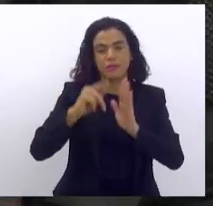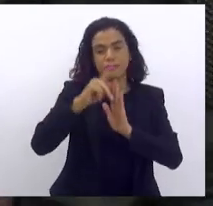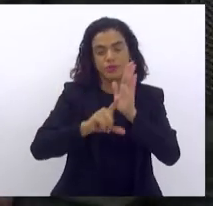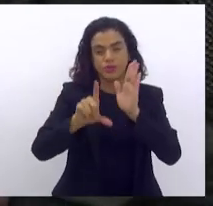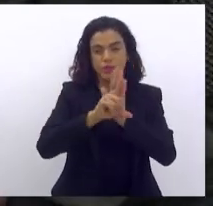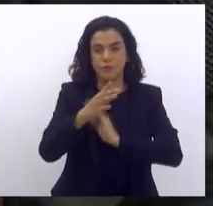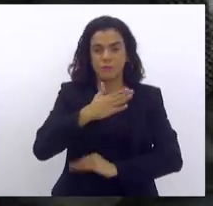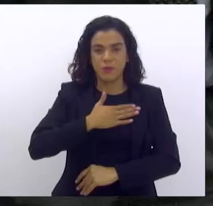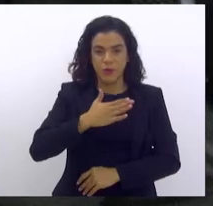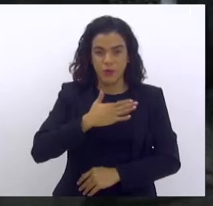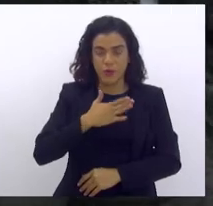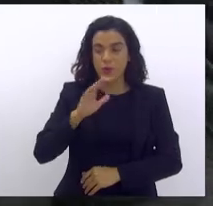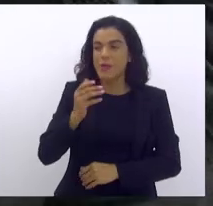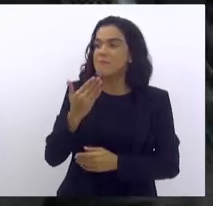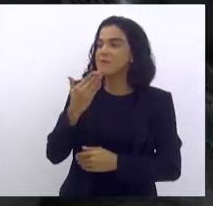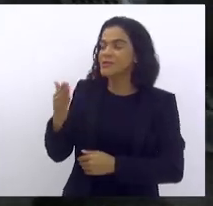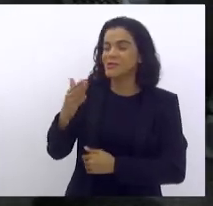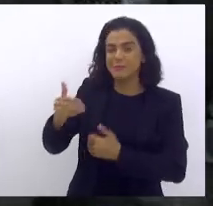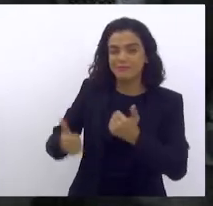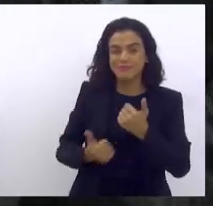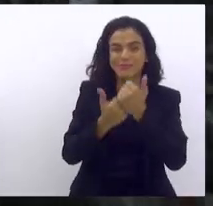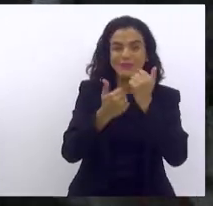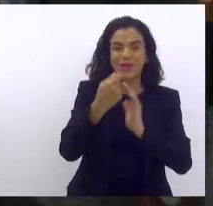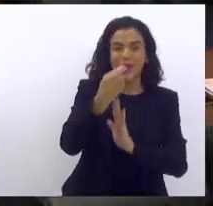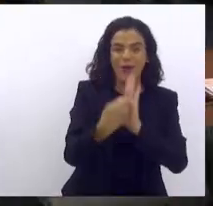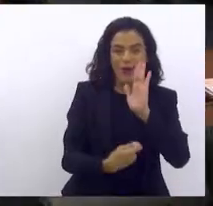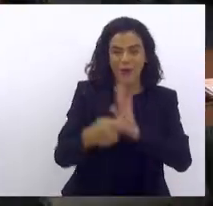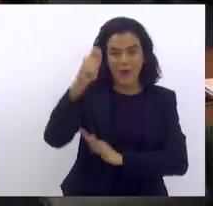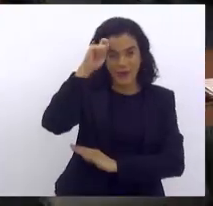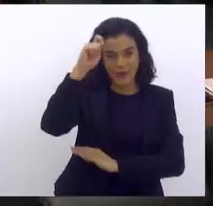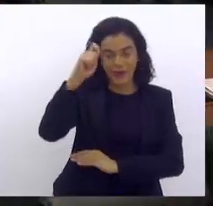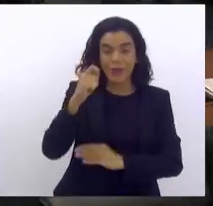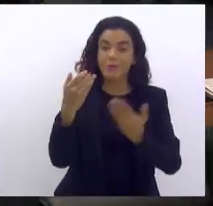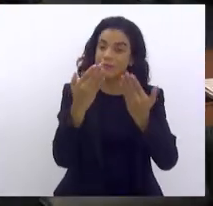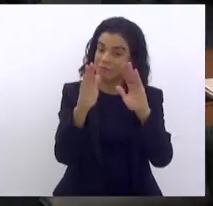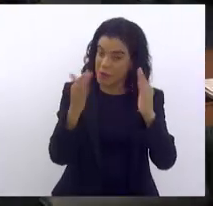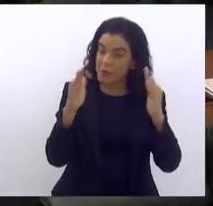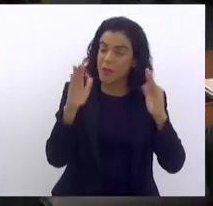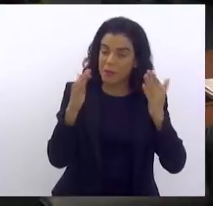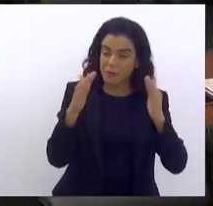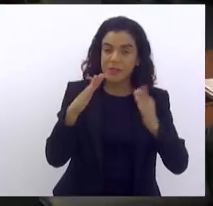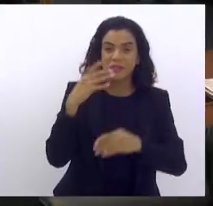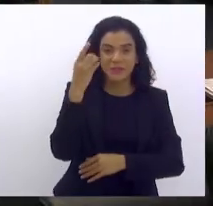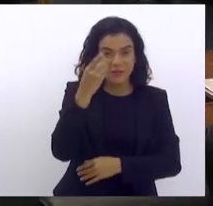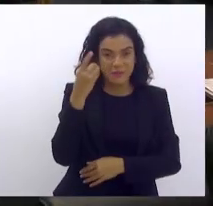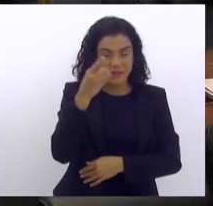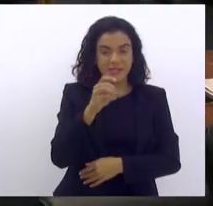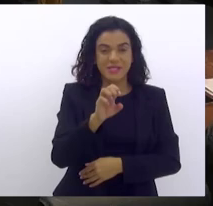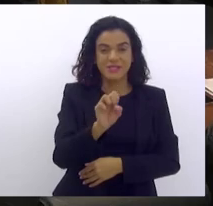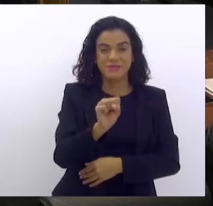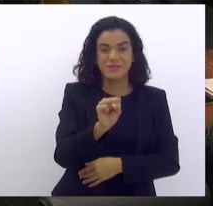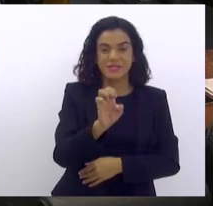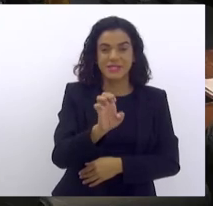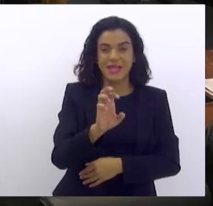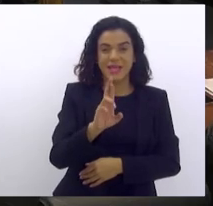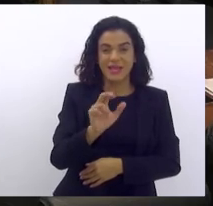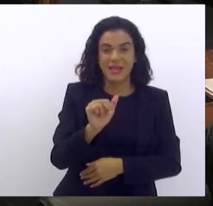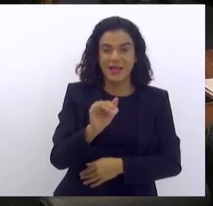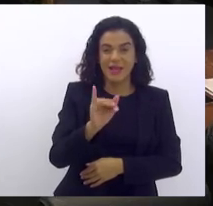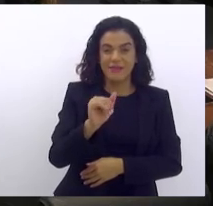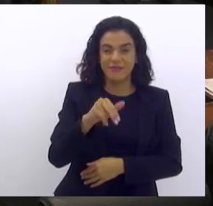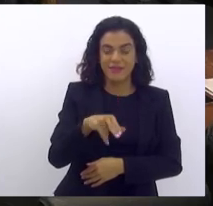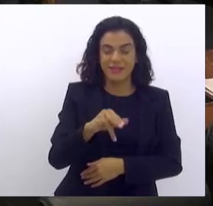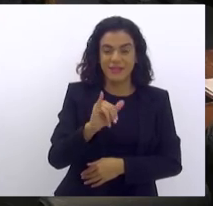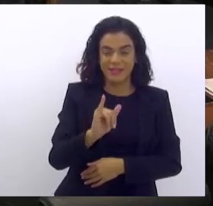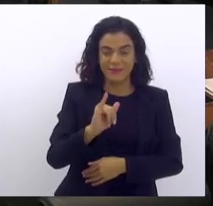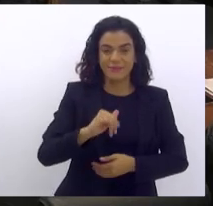a coautoria no projeto dos deputados. Parabéns, deputado Serafim. Com a palavra, nosso nobre